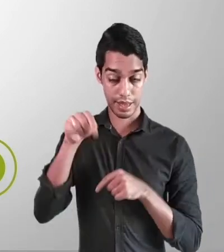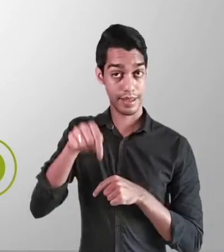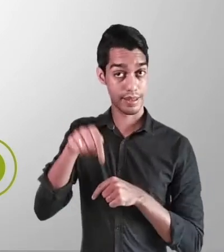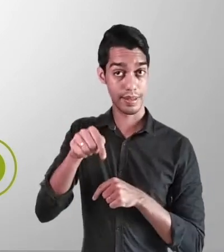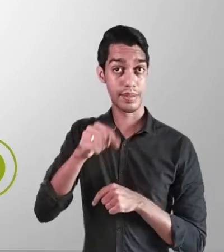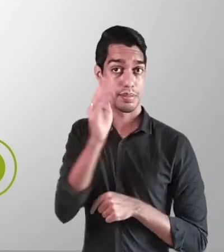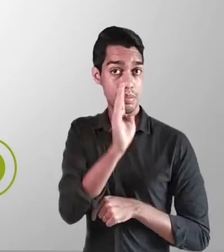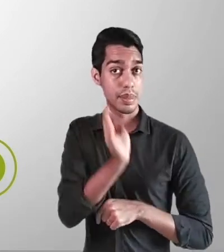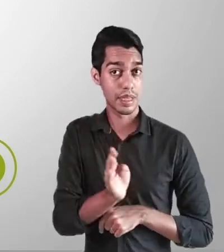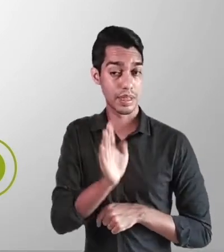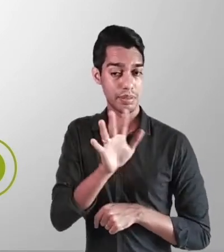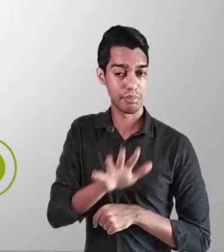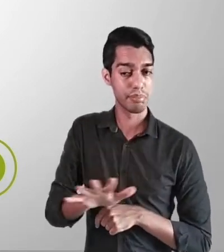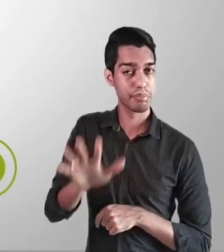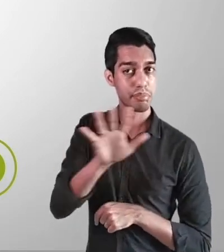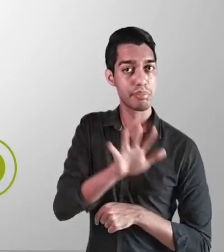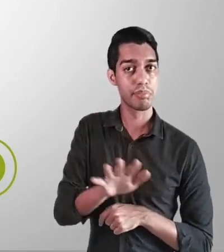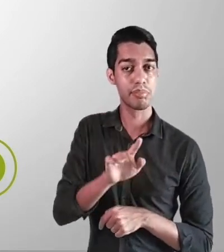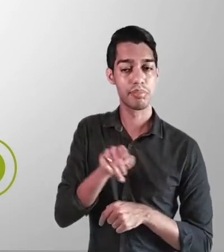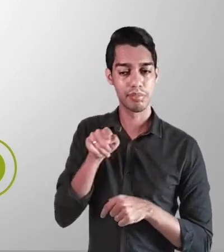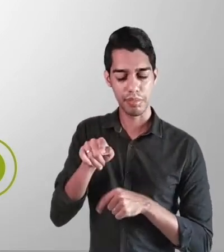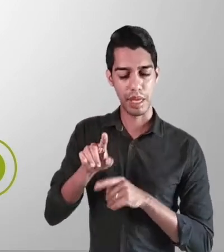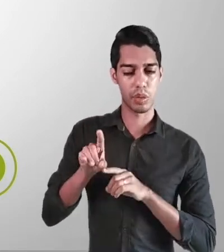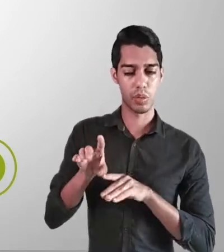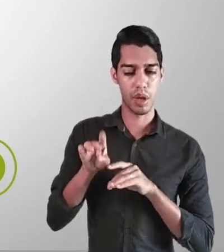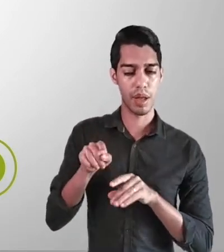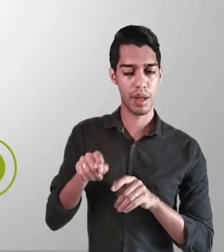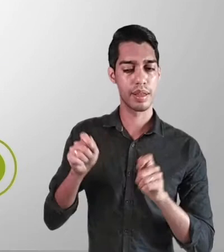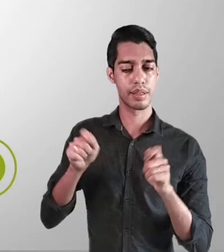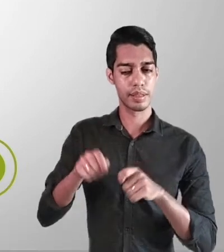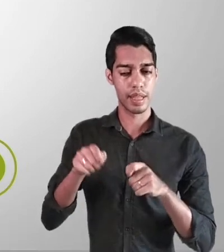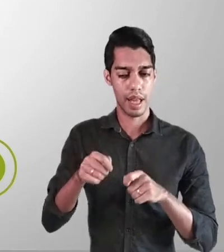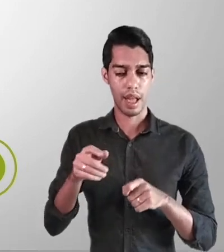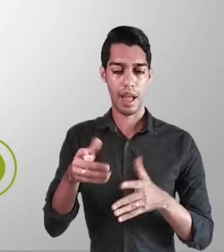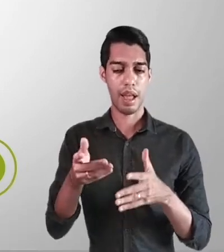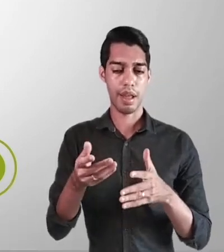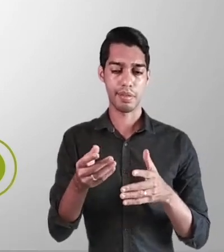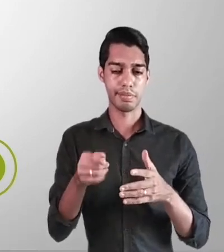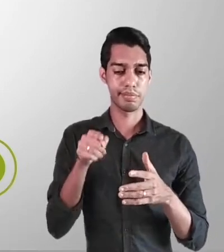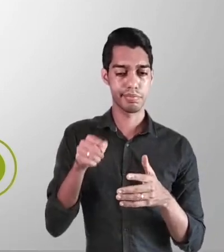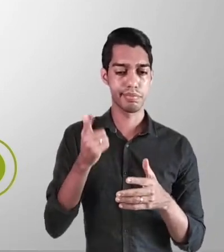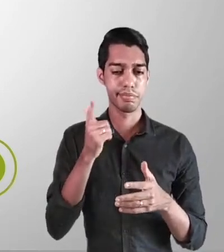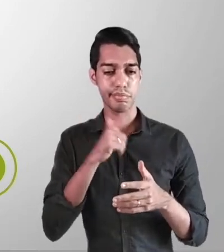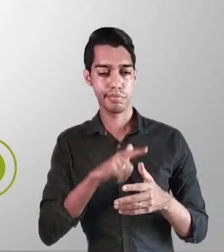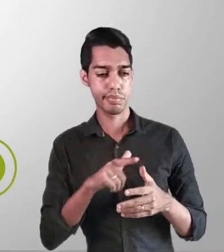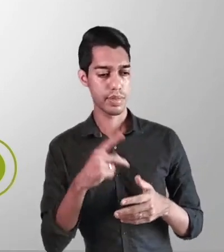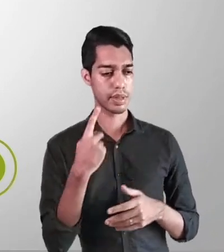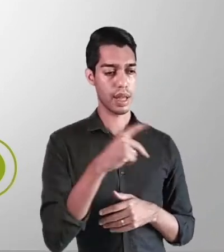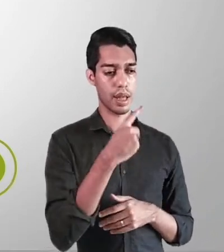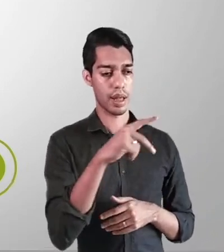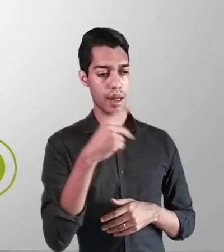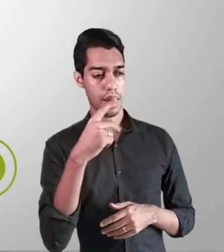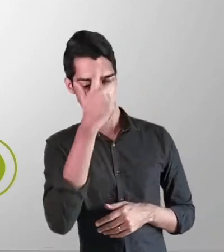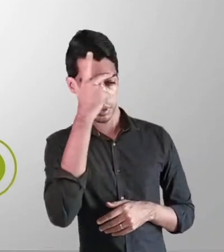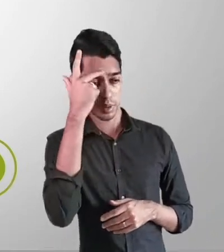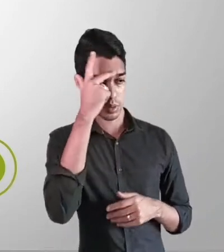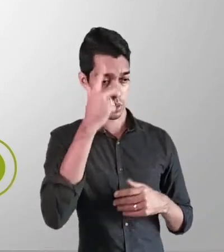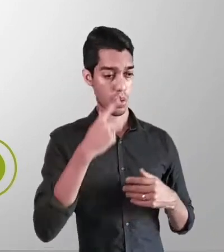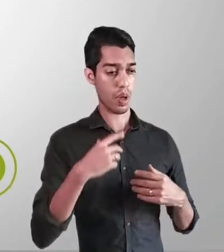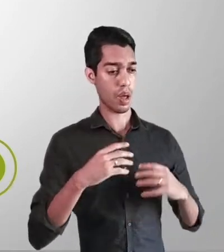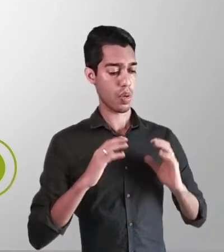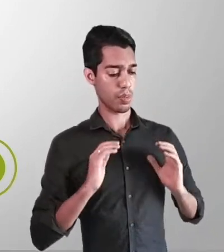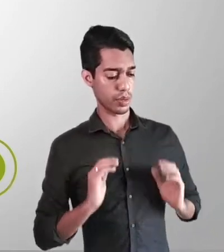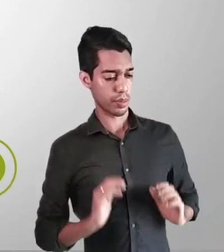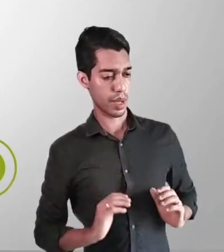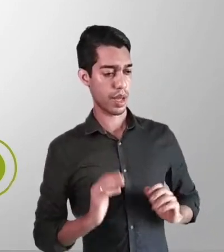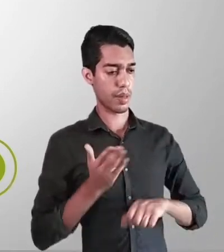alcançar a situações de práticas de comportamento das pessoas. É importante que